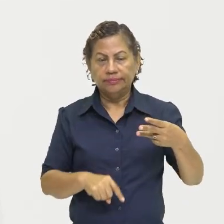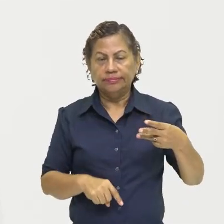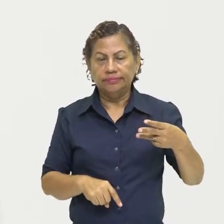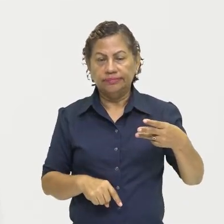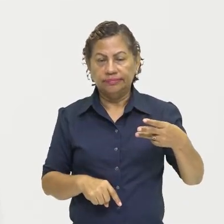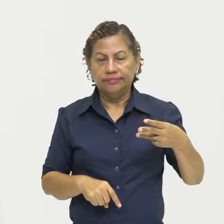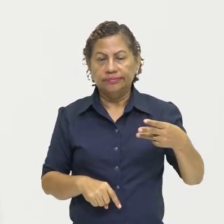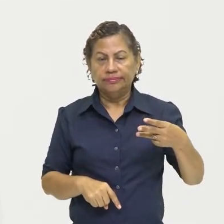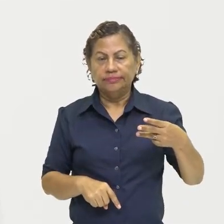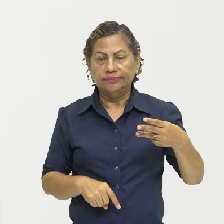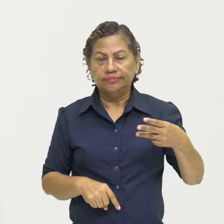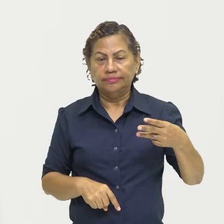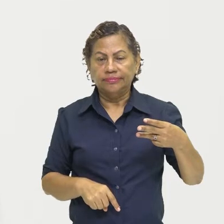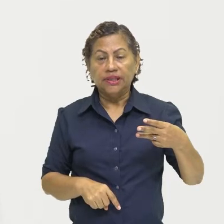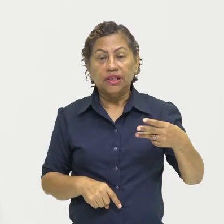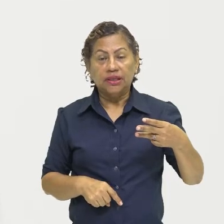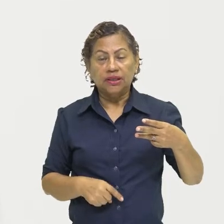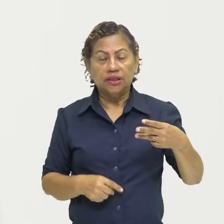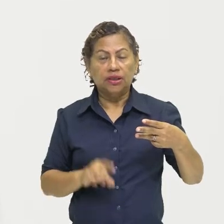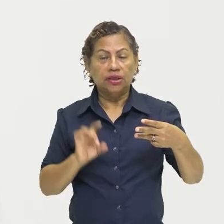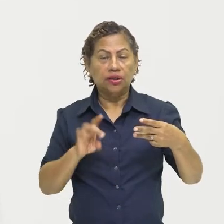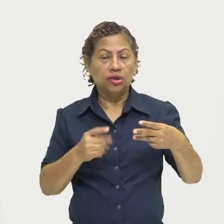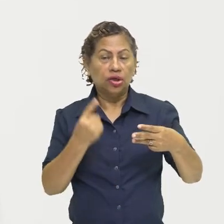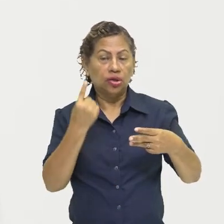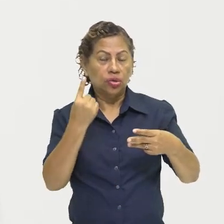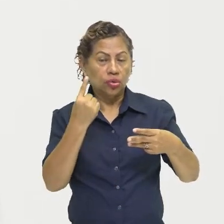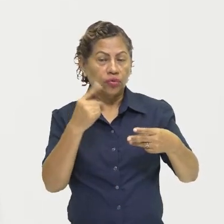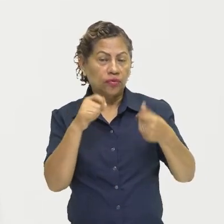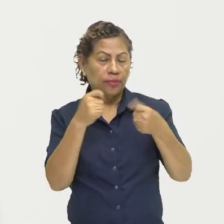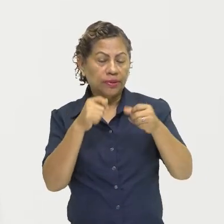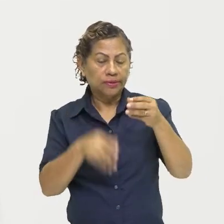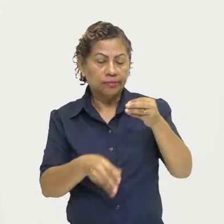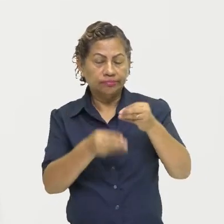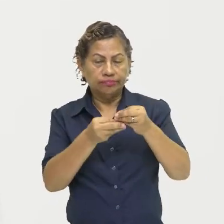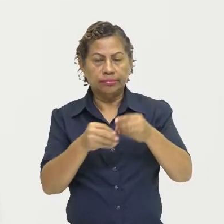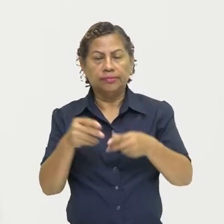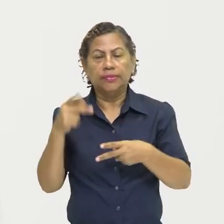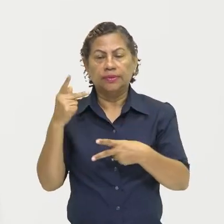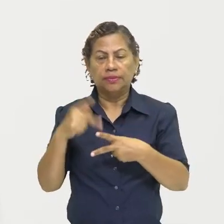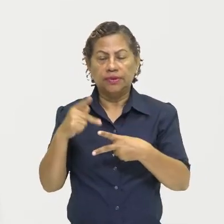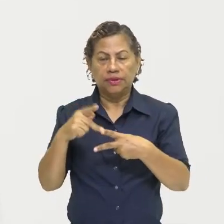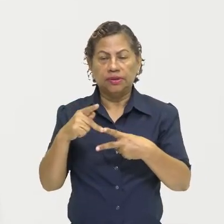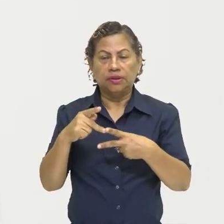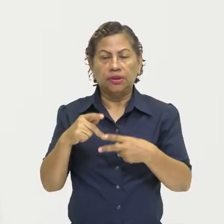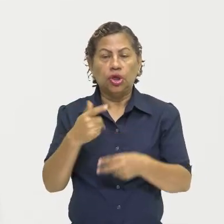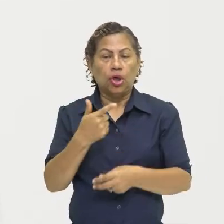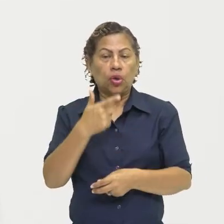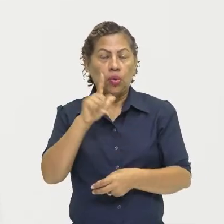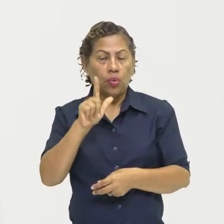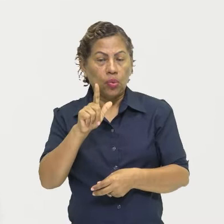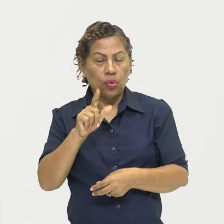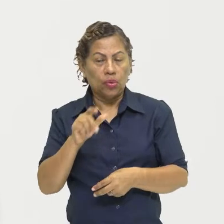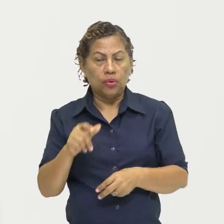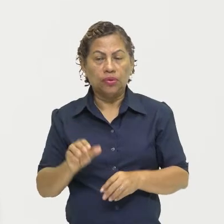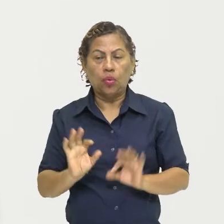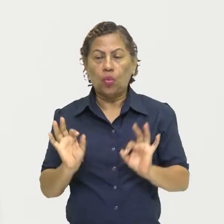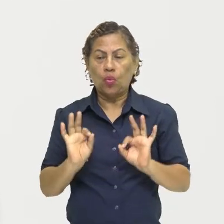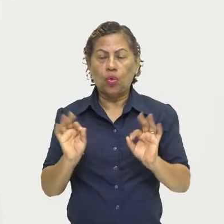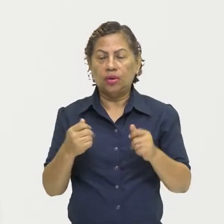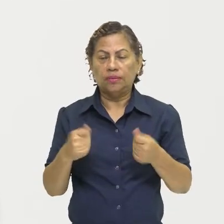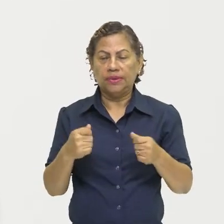deles, né, apenas em um deles que vai exigir a preposição. Nos outros 2 sentidos, ele não pede a